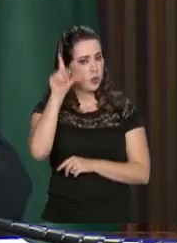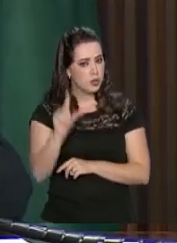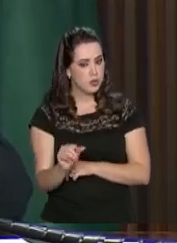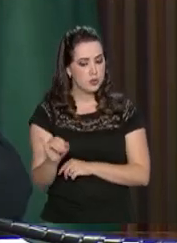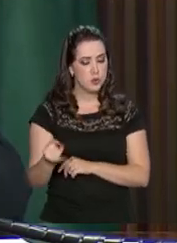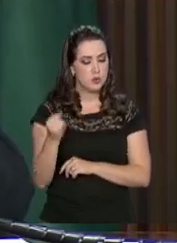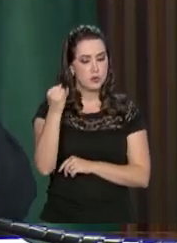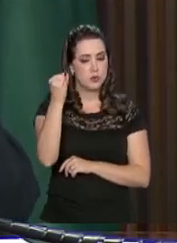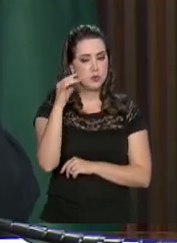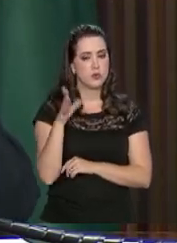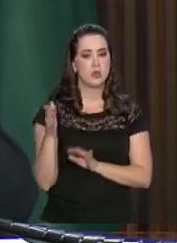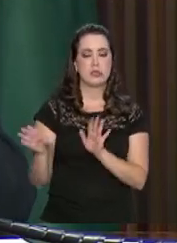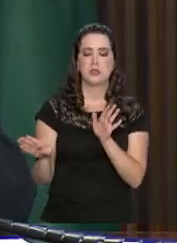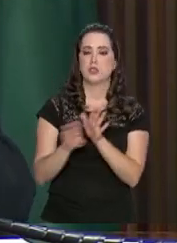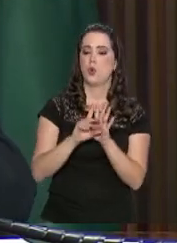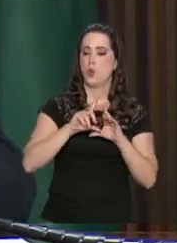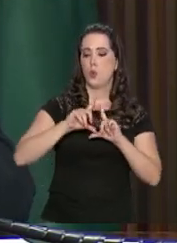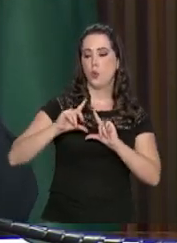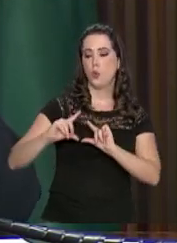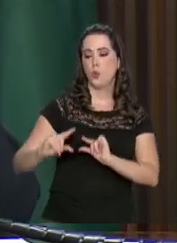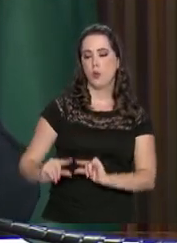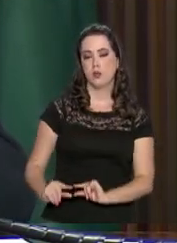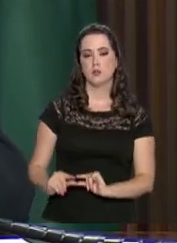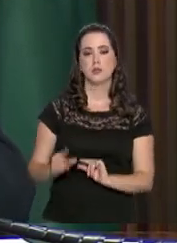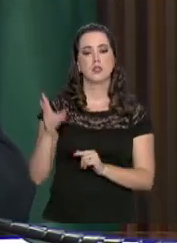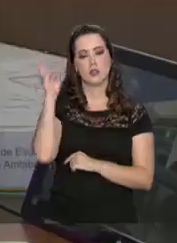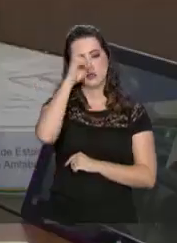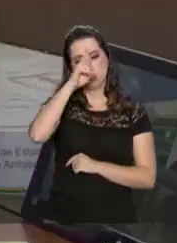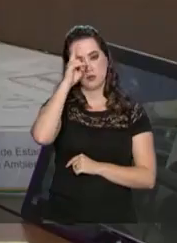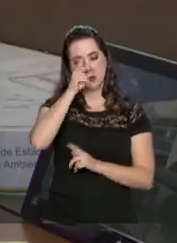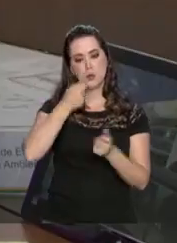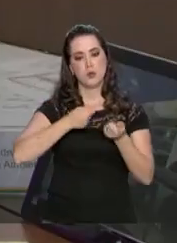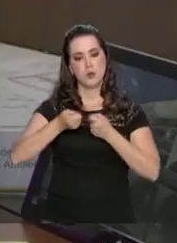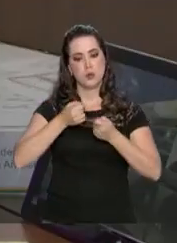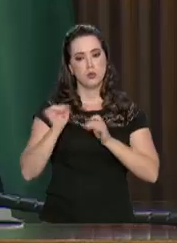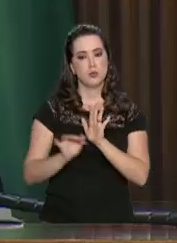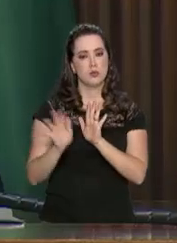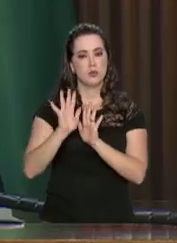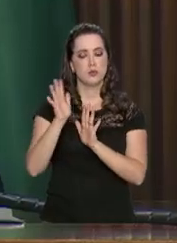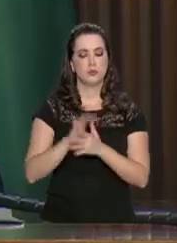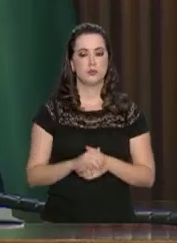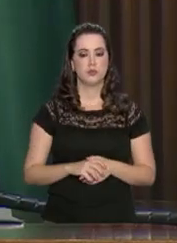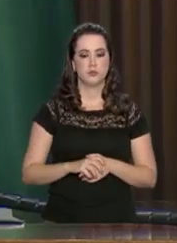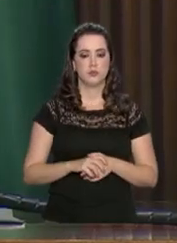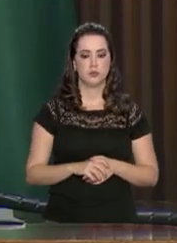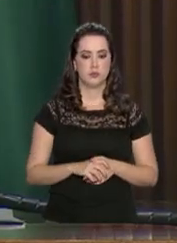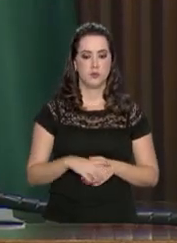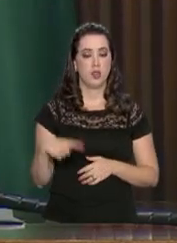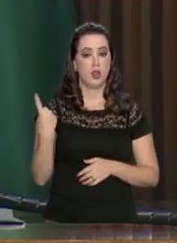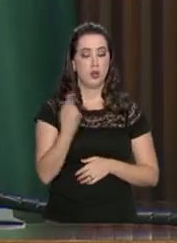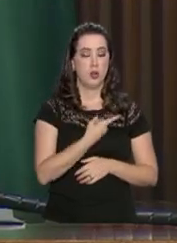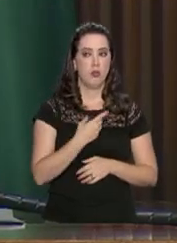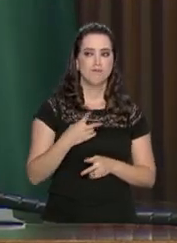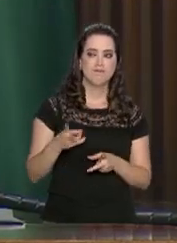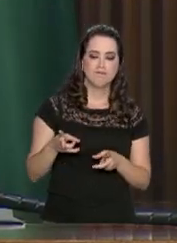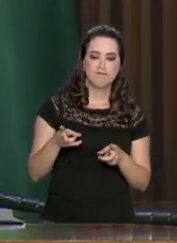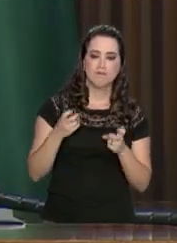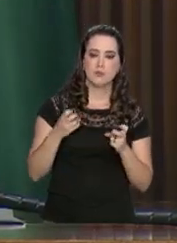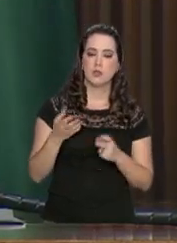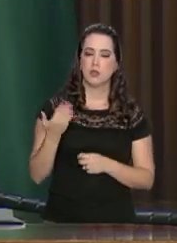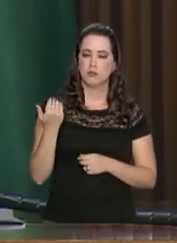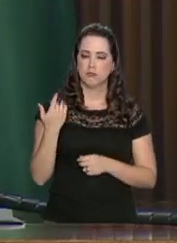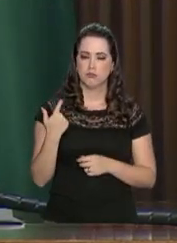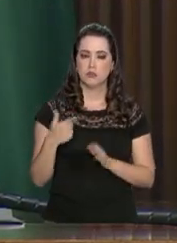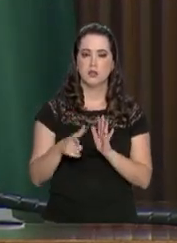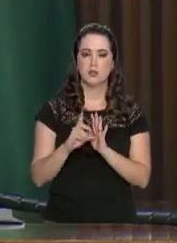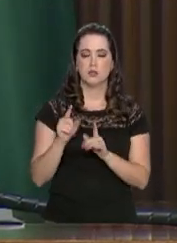taxa de juros que chegou ao menor patamar da história e o controle da inflação nós prevemos inicialmente o